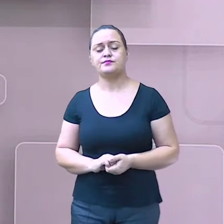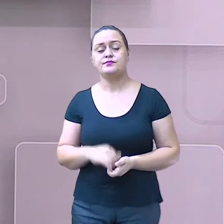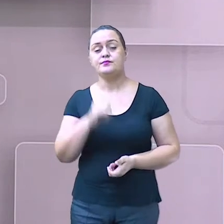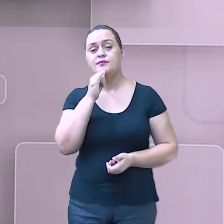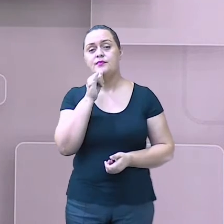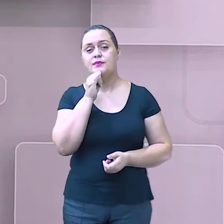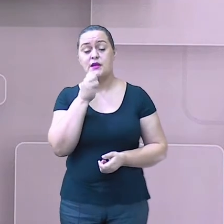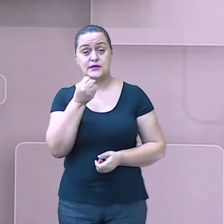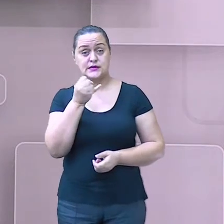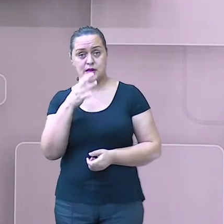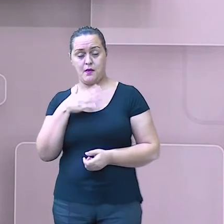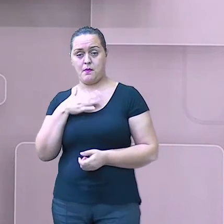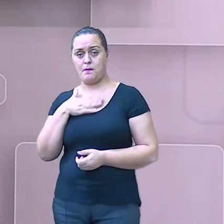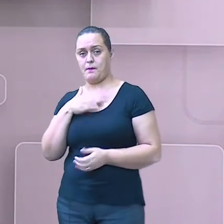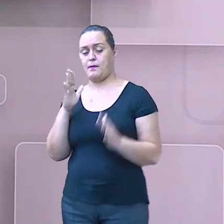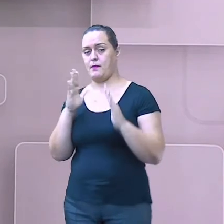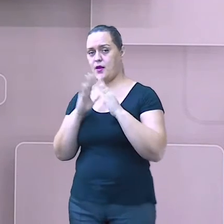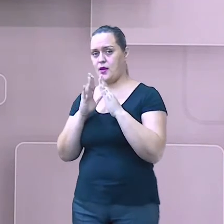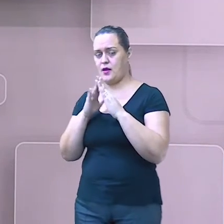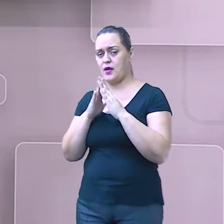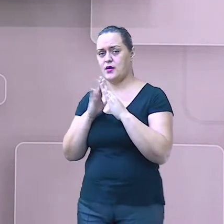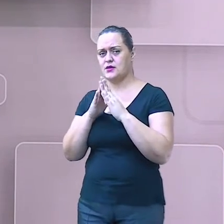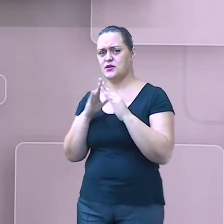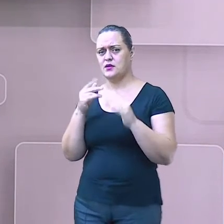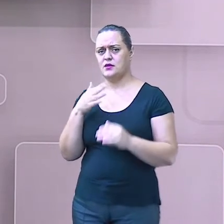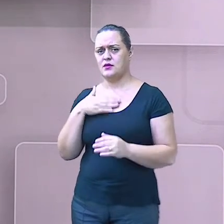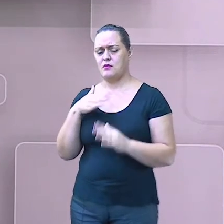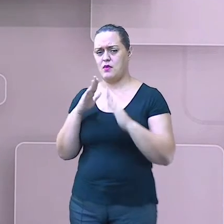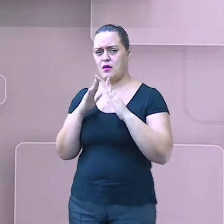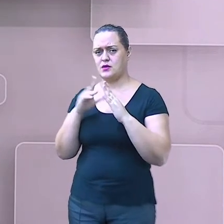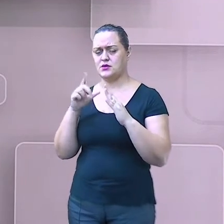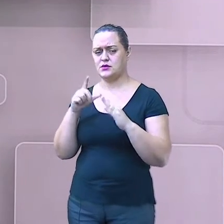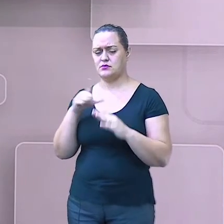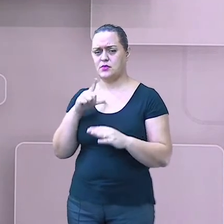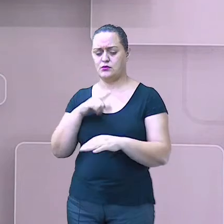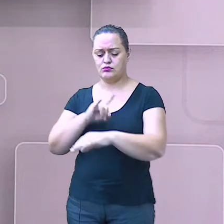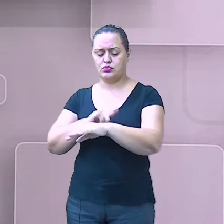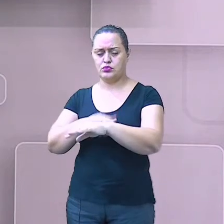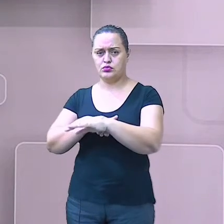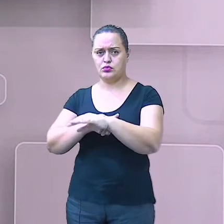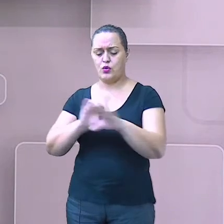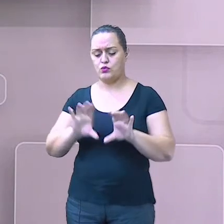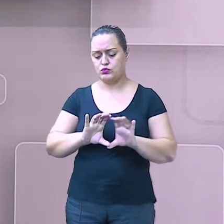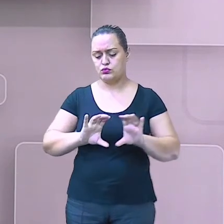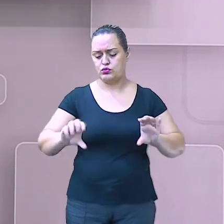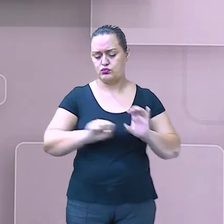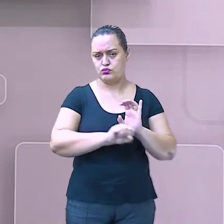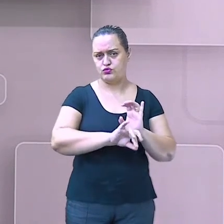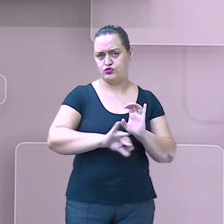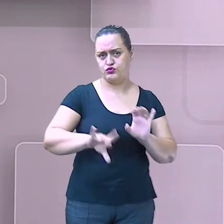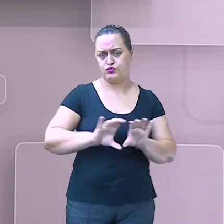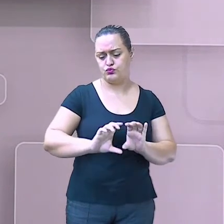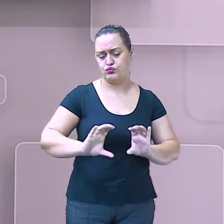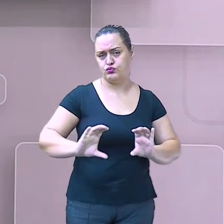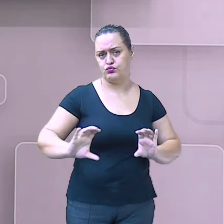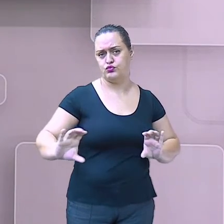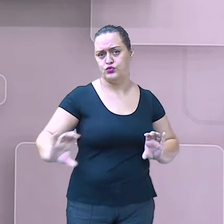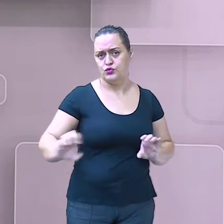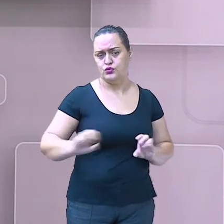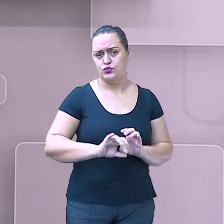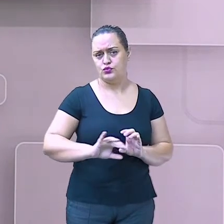casa existe, um saneamento bacana, a gente tem que saber fazer o uso. Eu não posso jogar